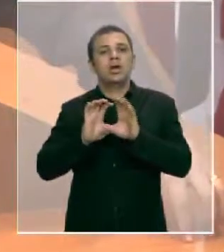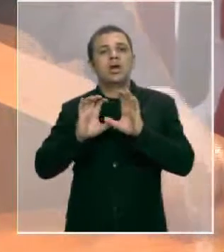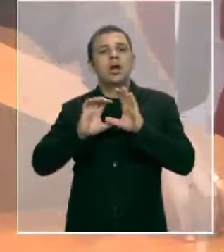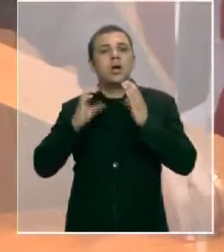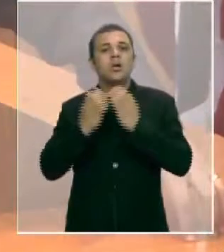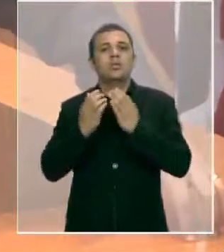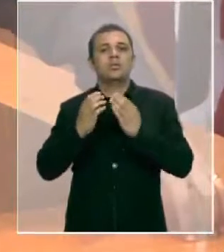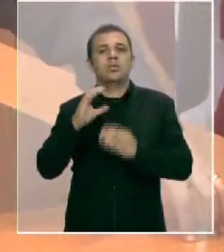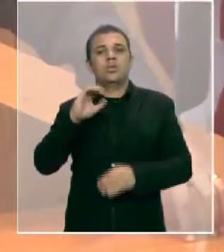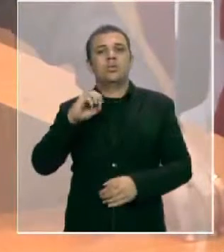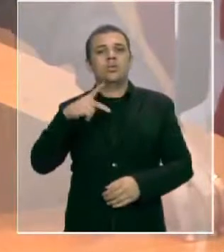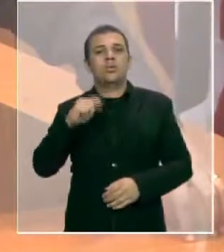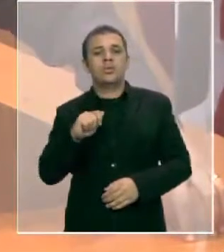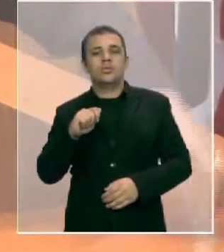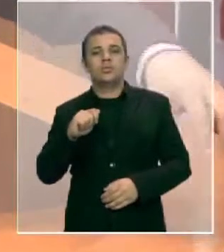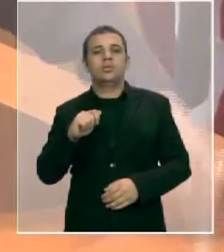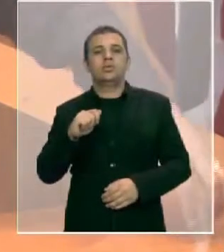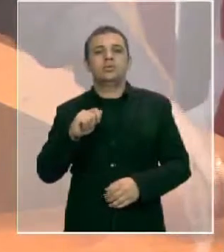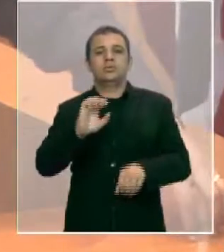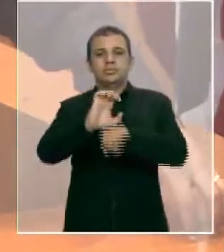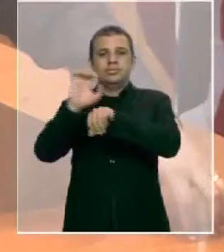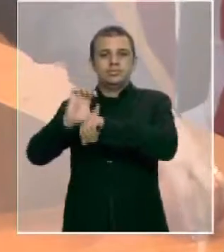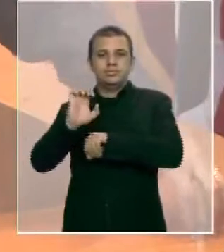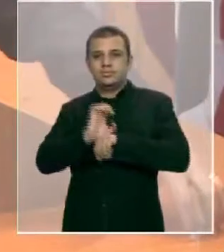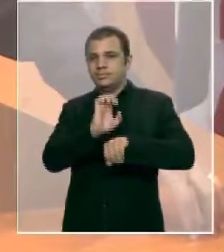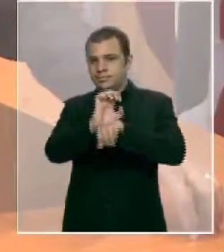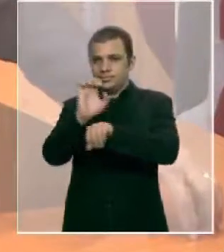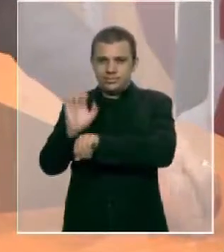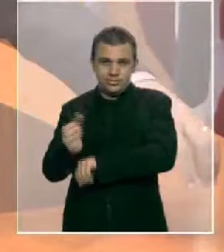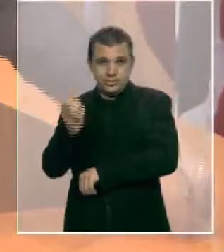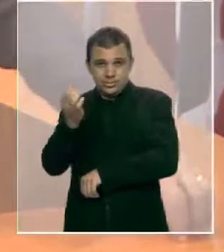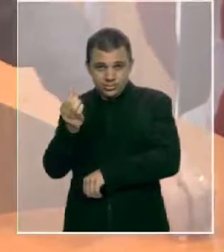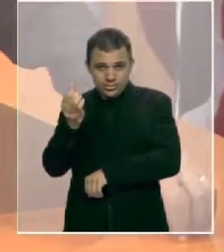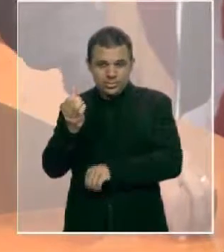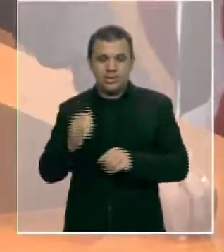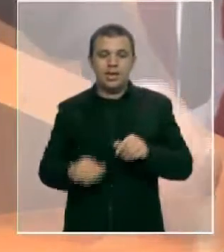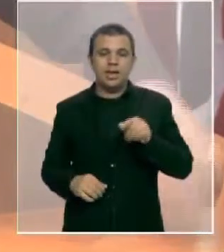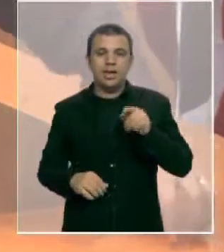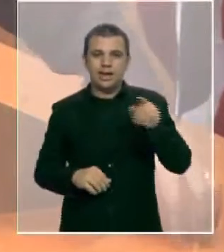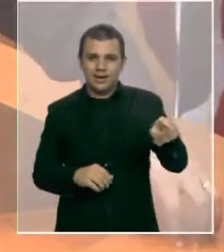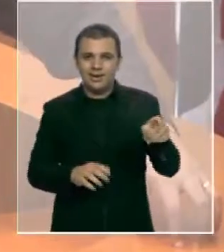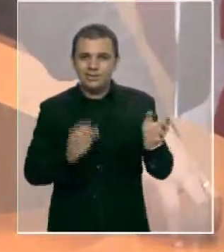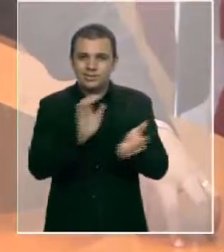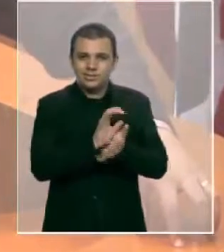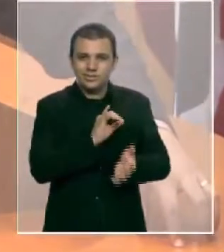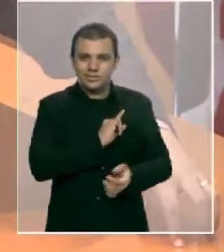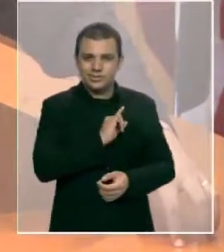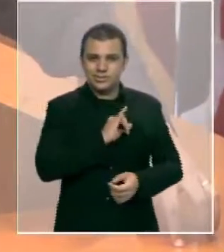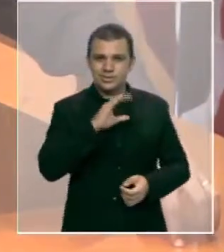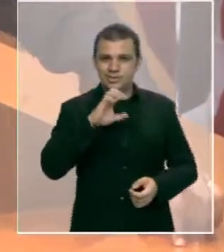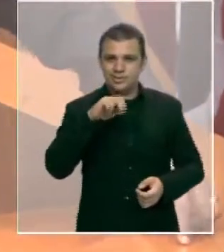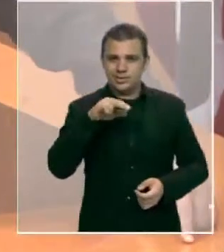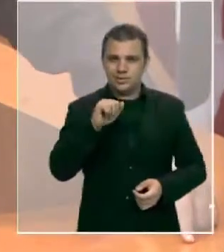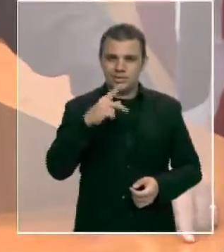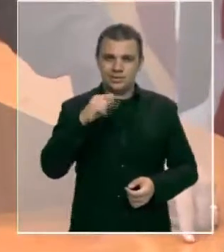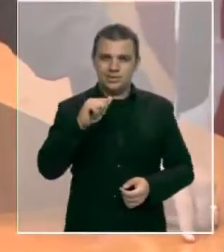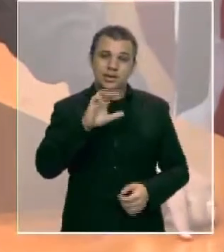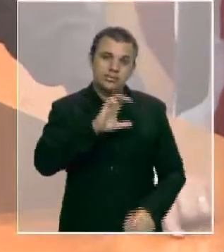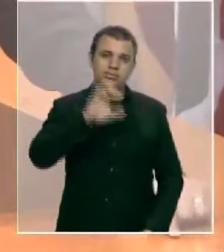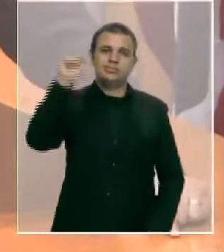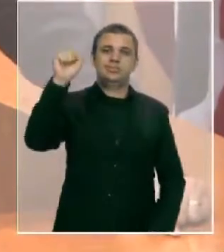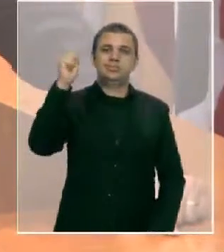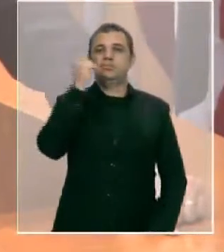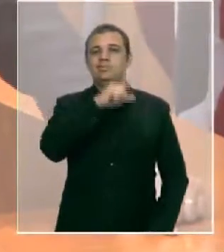de 6 estados, e essa equipe do Senapa foi a campeã dessa Copa, com muita raça,